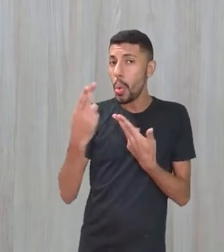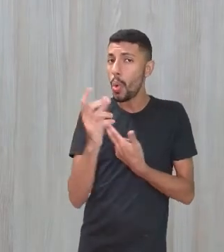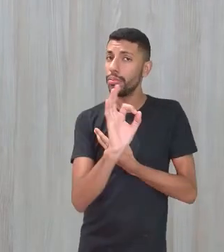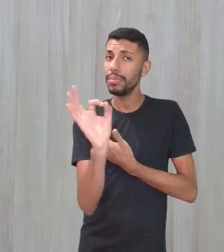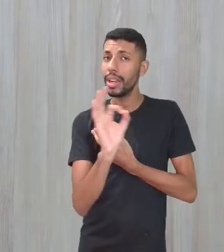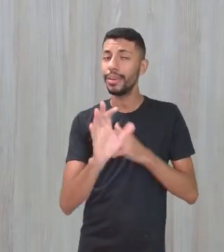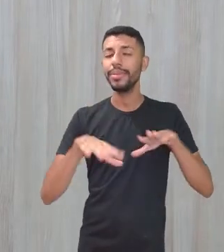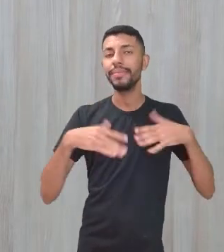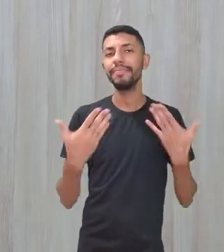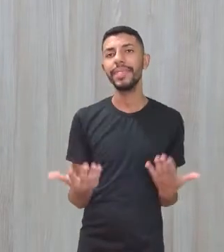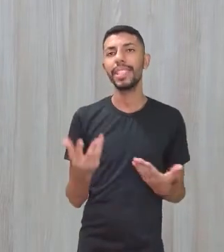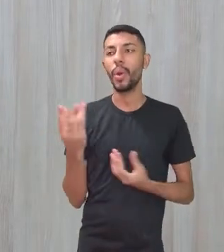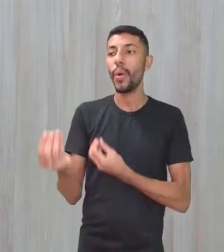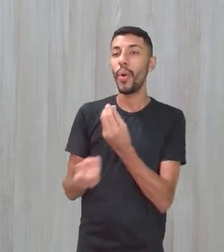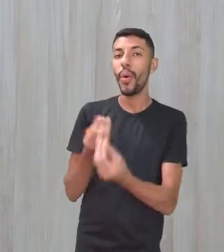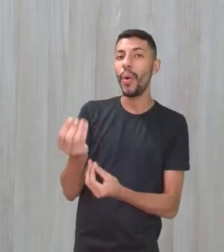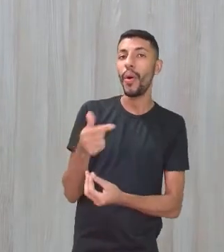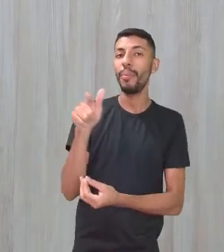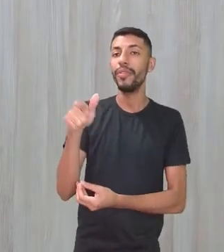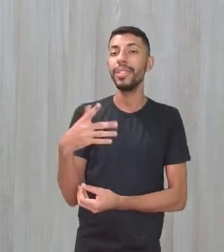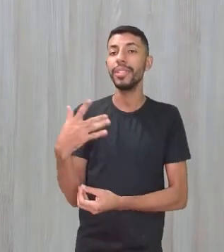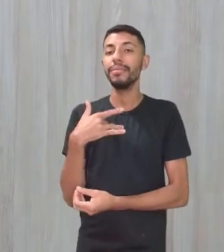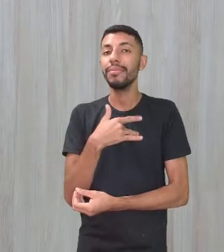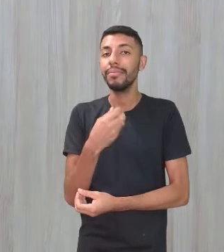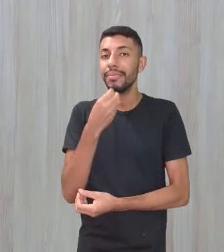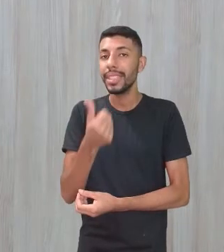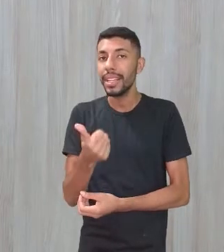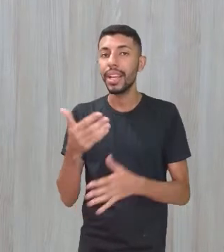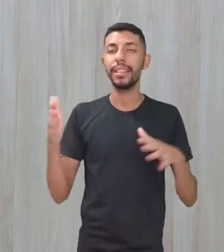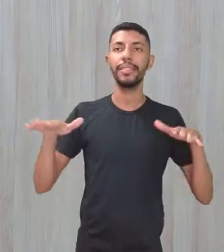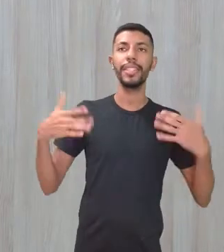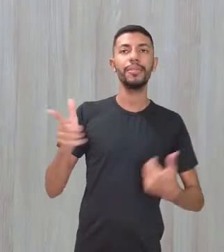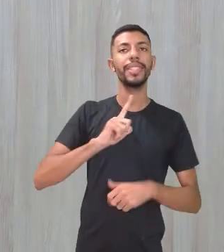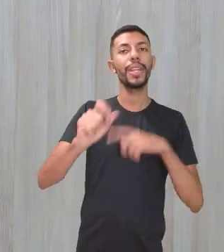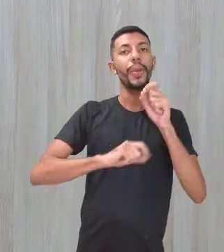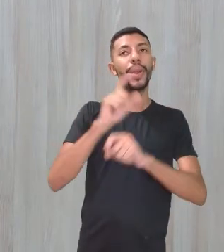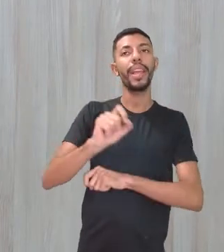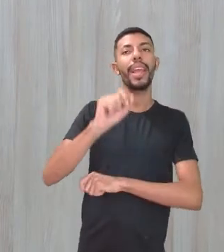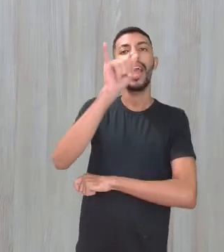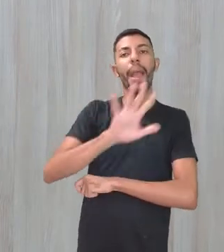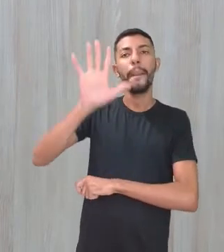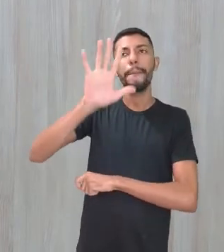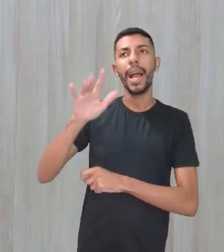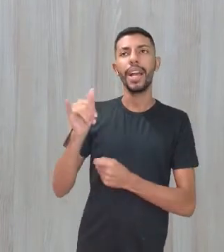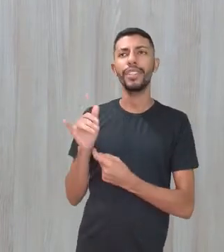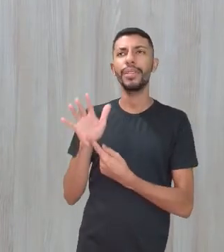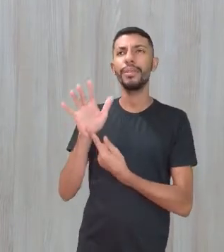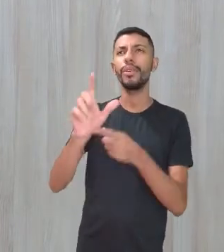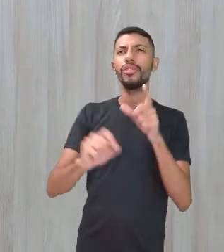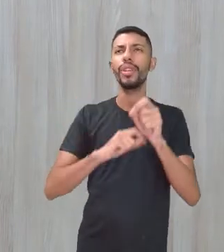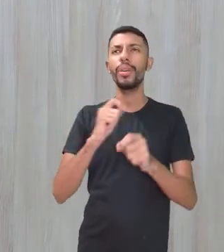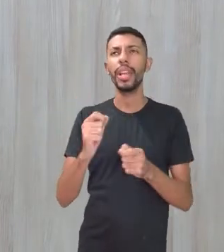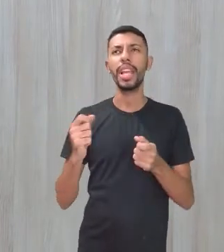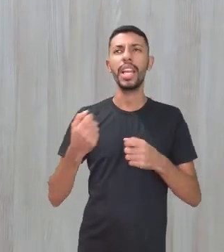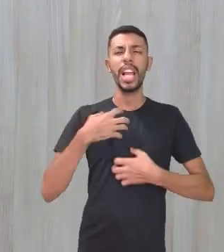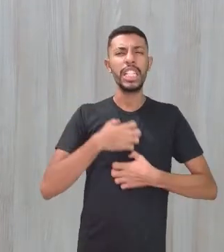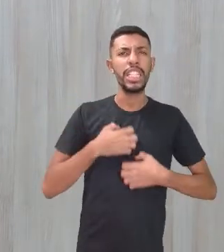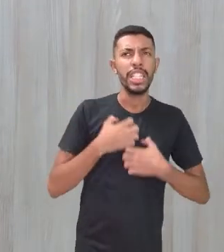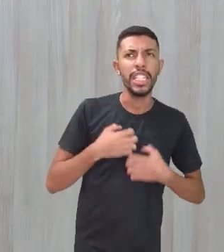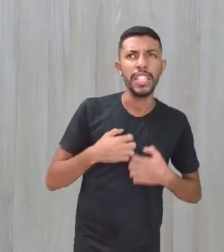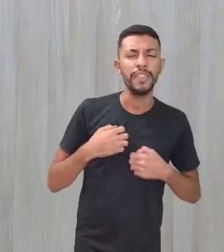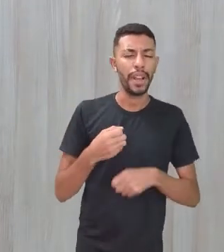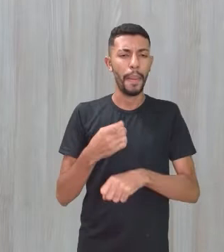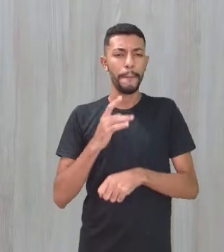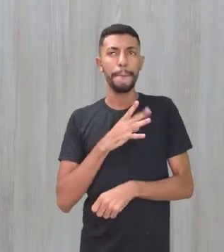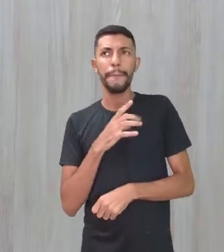está hoje? Então, tem lá as imagens, cada uma representando a raiva, o medo, a felicidade,